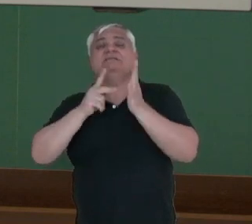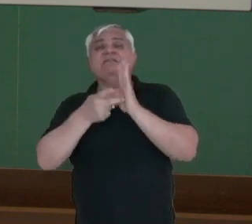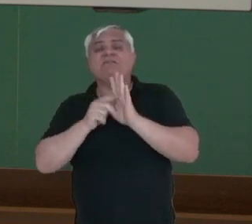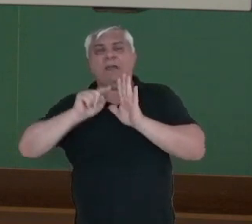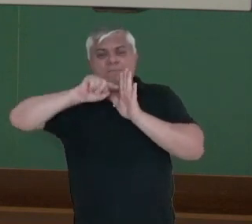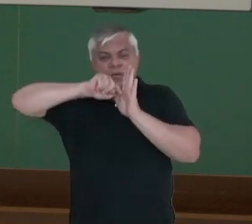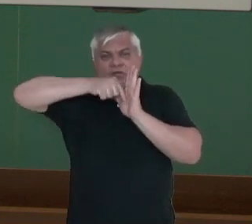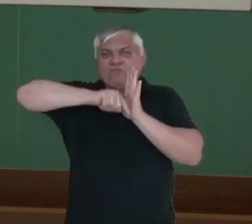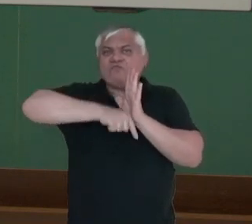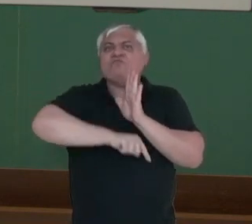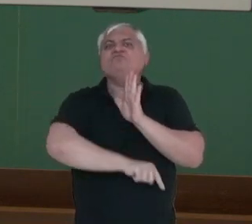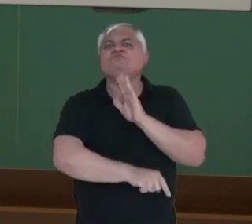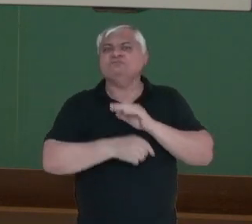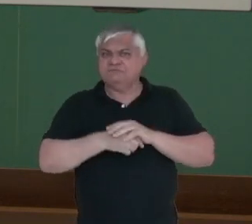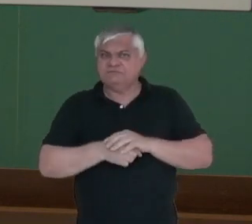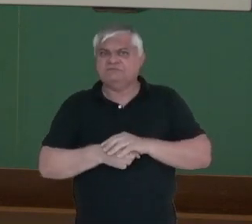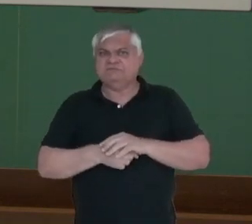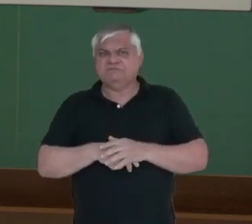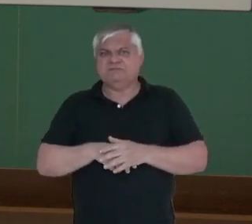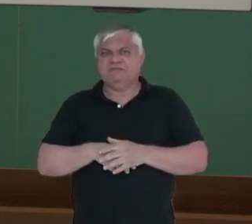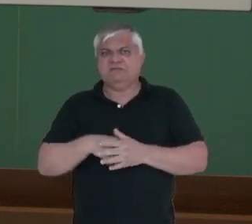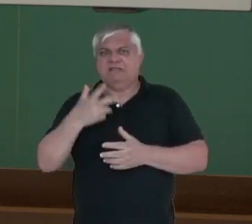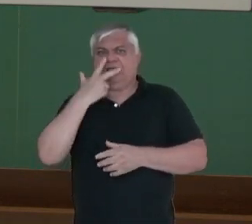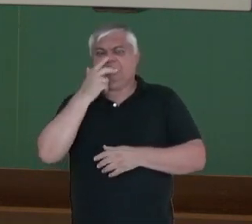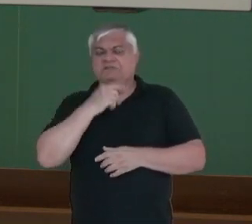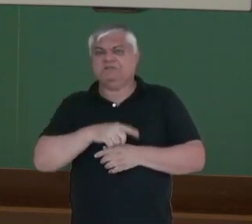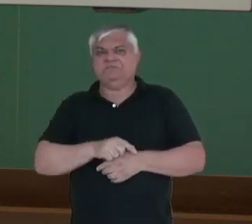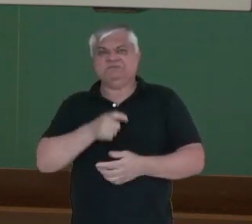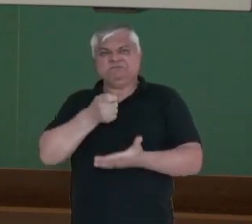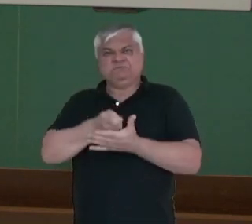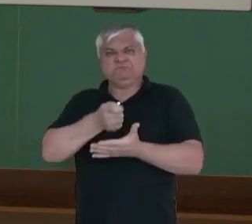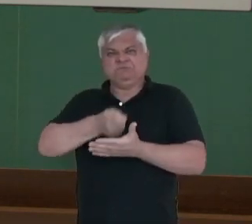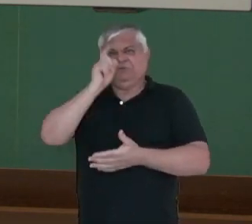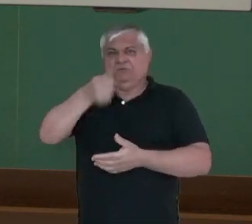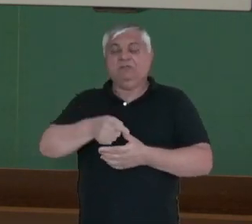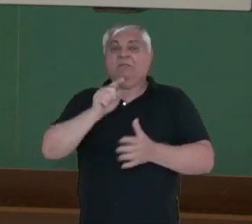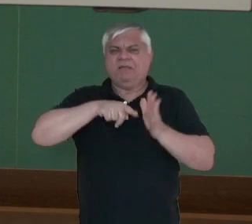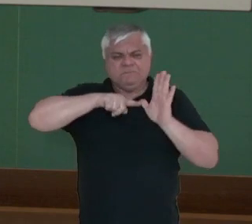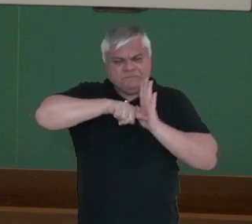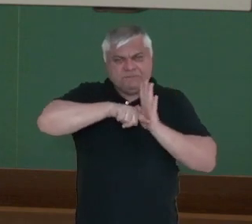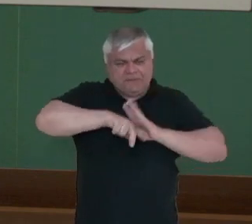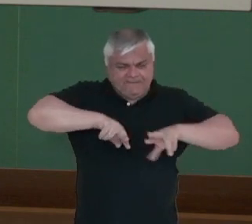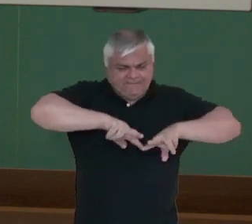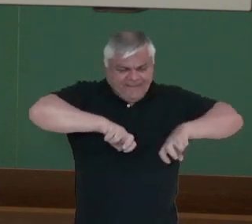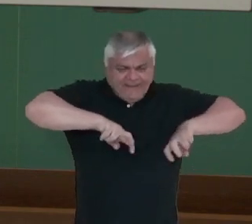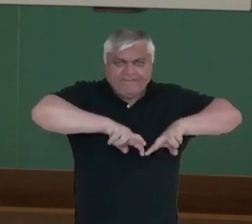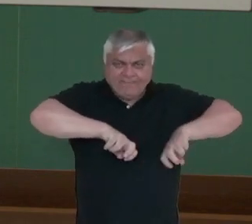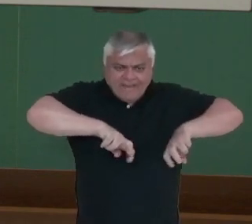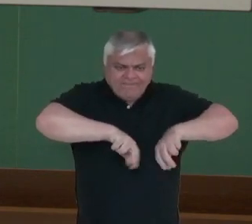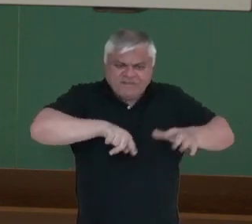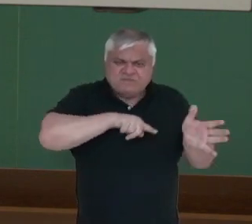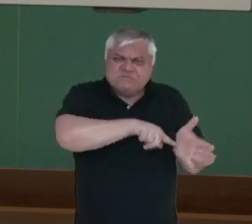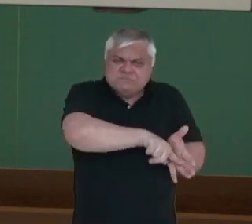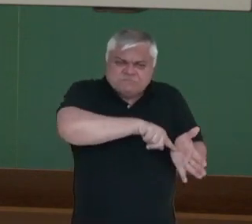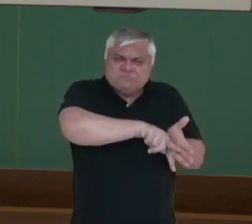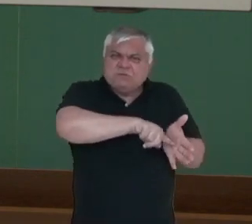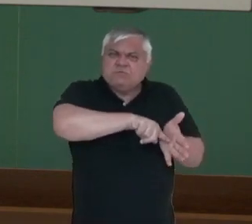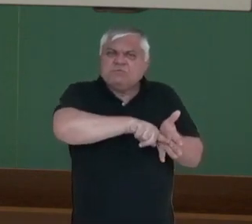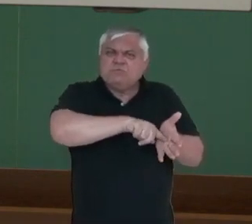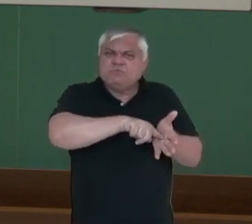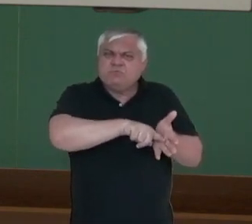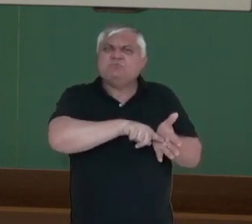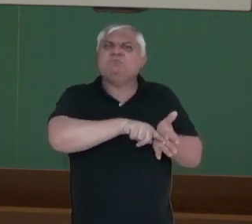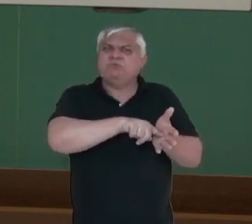Então, o radical não é aquele extremado, mas aquele que vai à raiz da questão. Ele é considerado